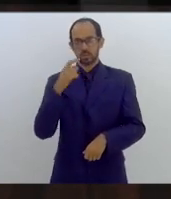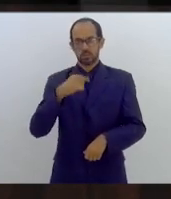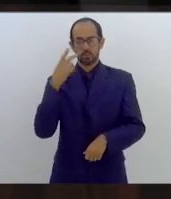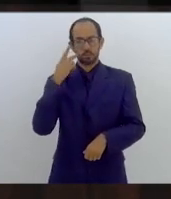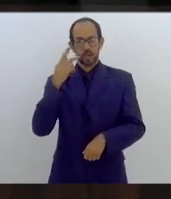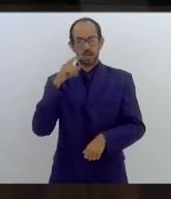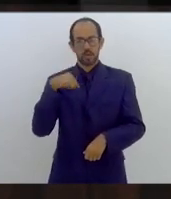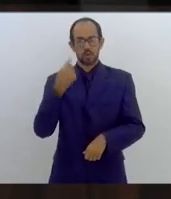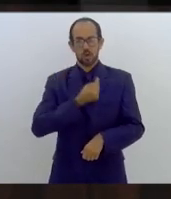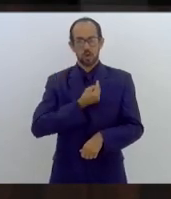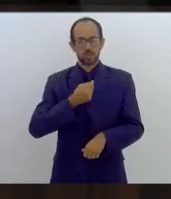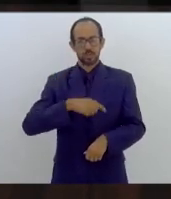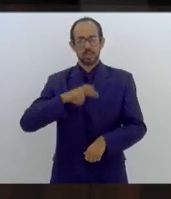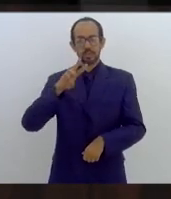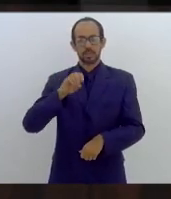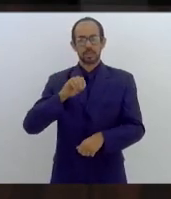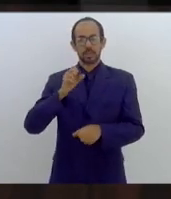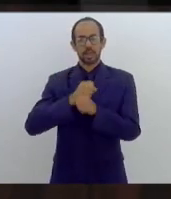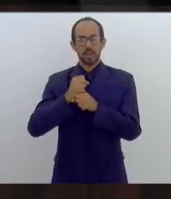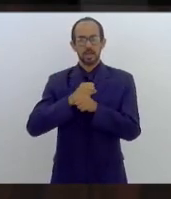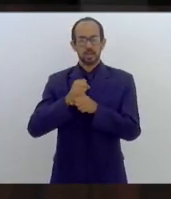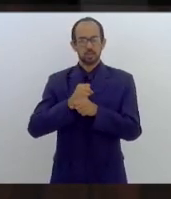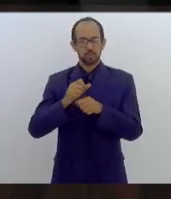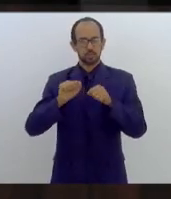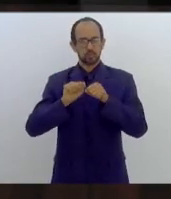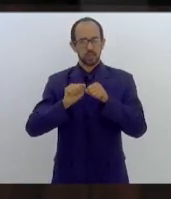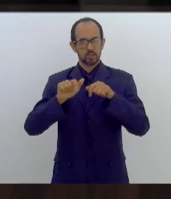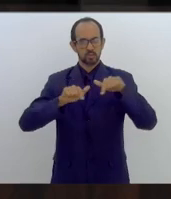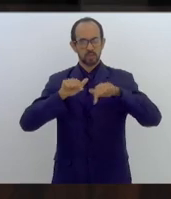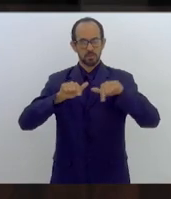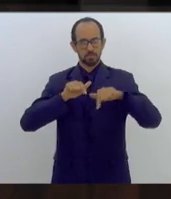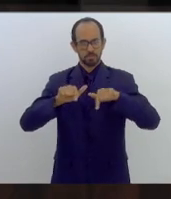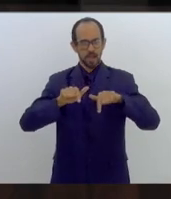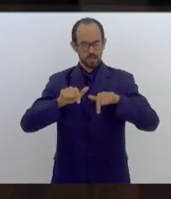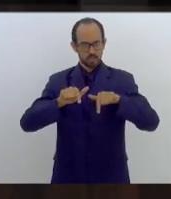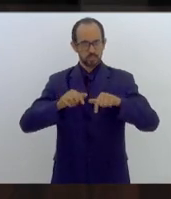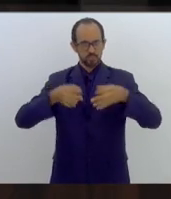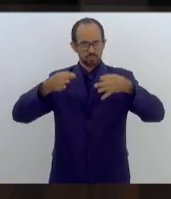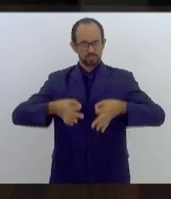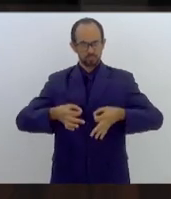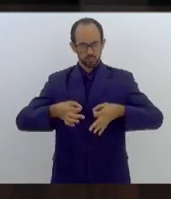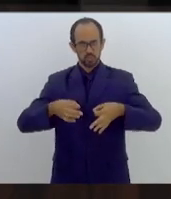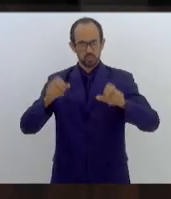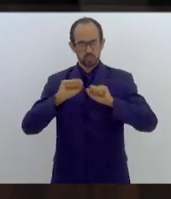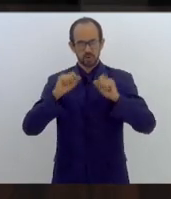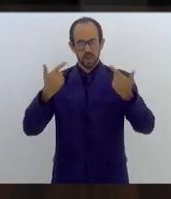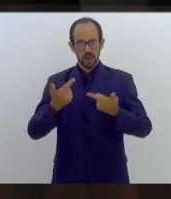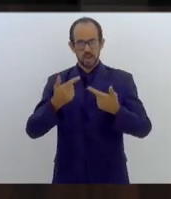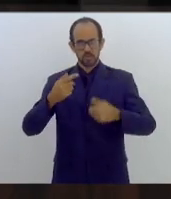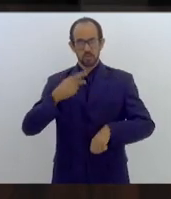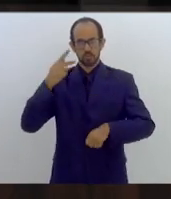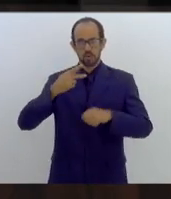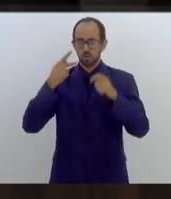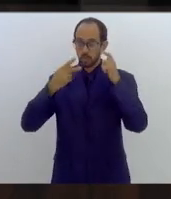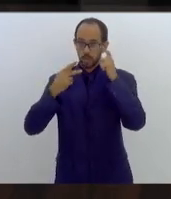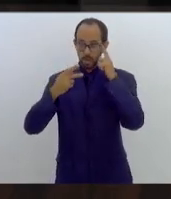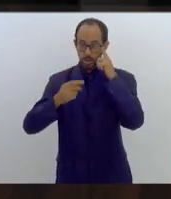há 30 anos realiza um trabalho exemplar aqui na Alerj, exercendo sua função de procurador quase como